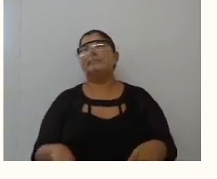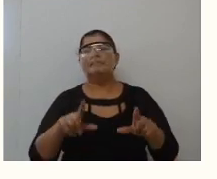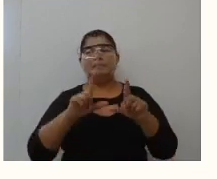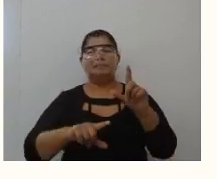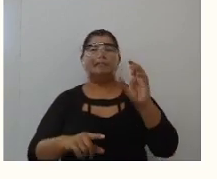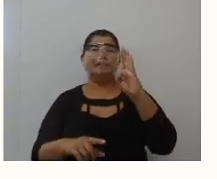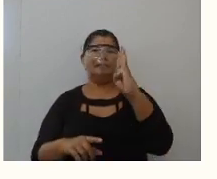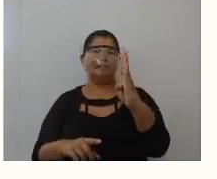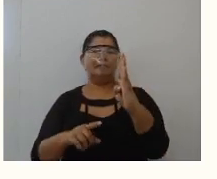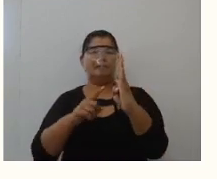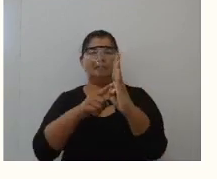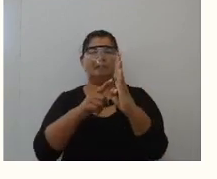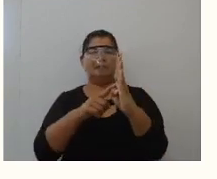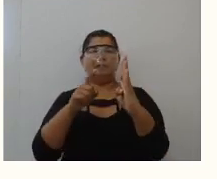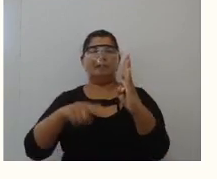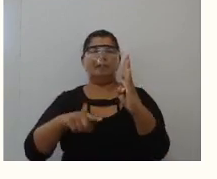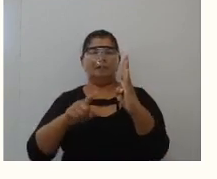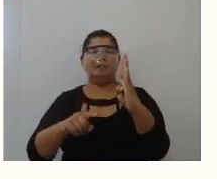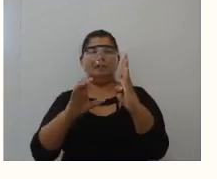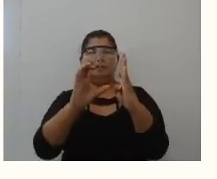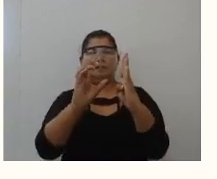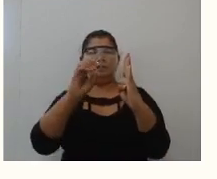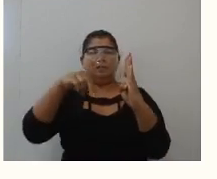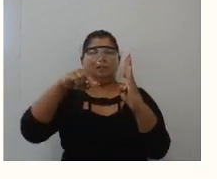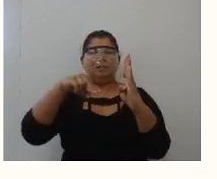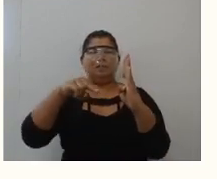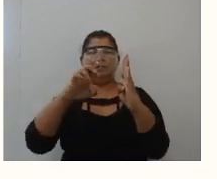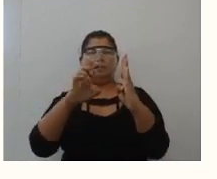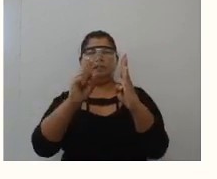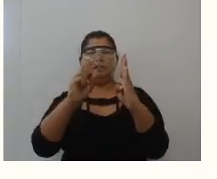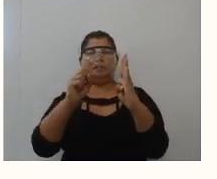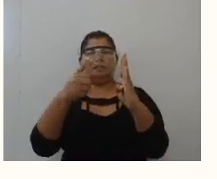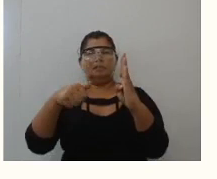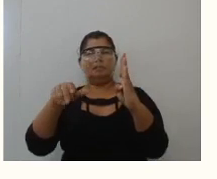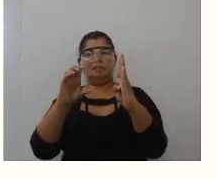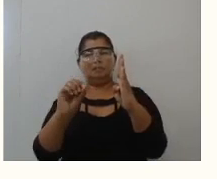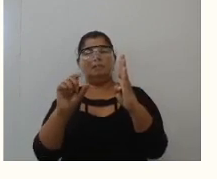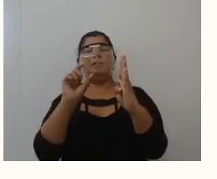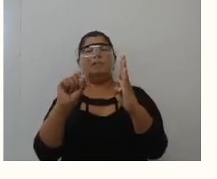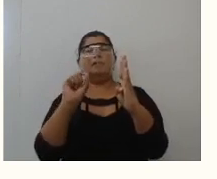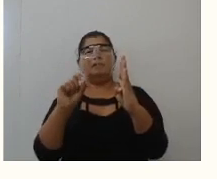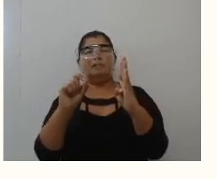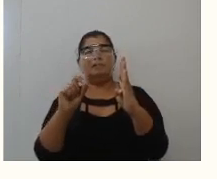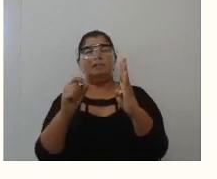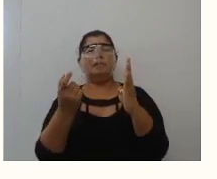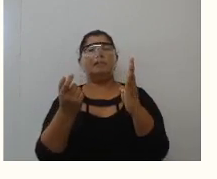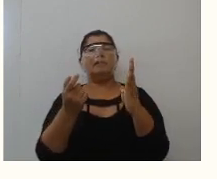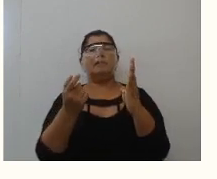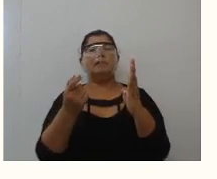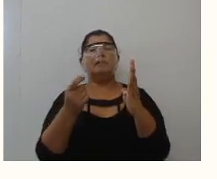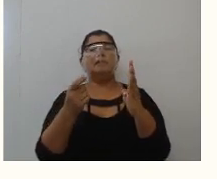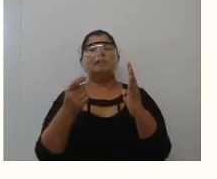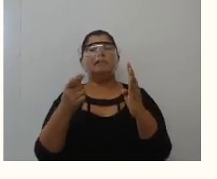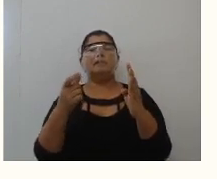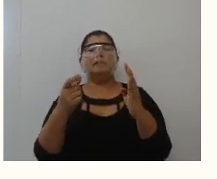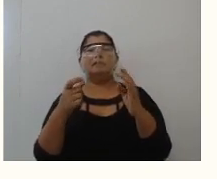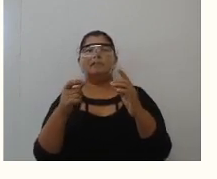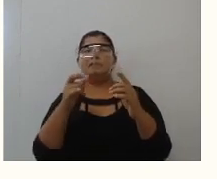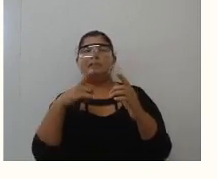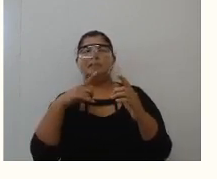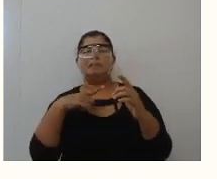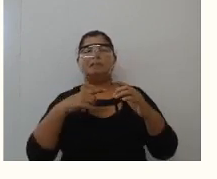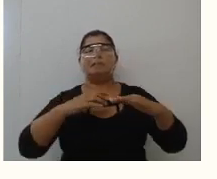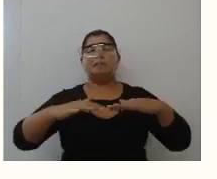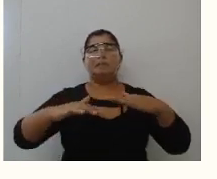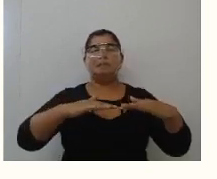uma concessão. Lembrando, a ideia de concessão é aquela ideia de que uma